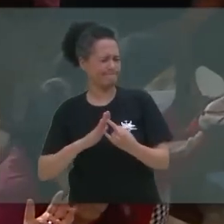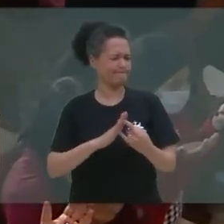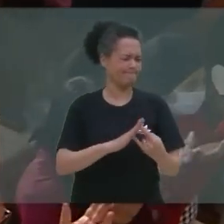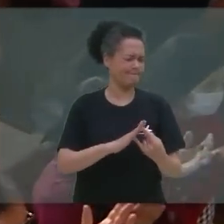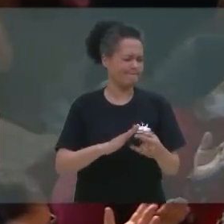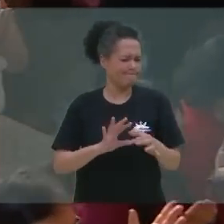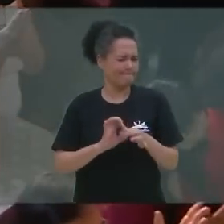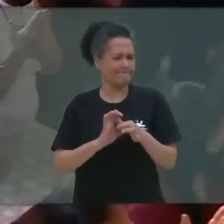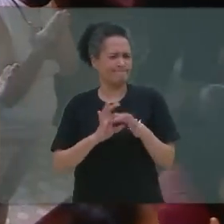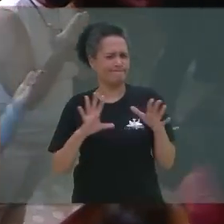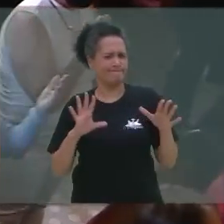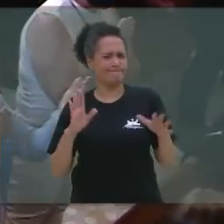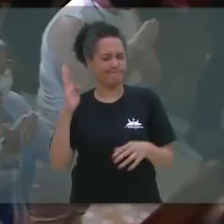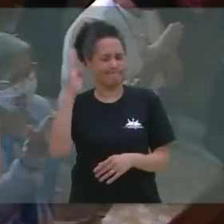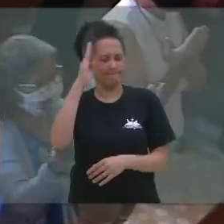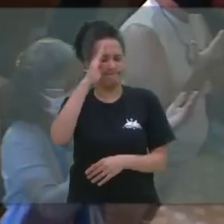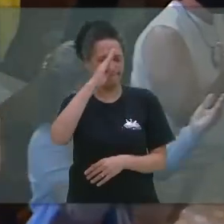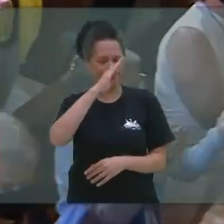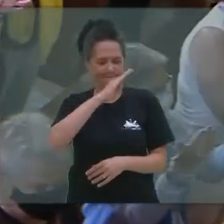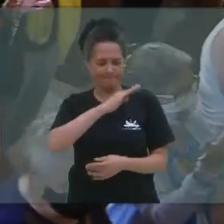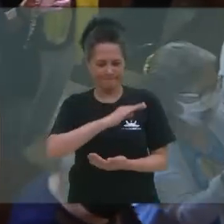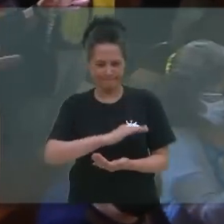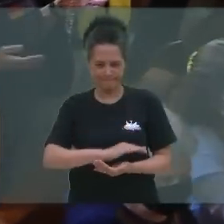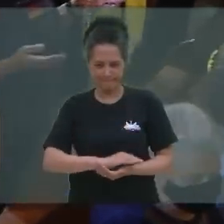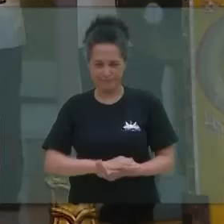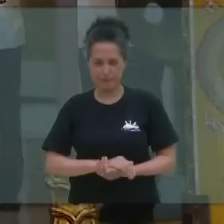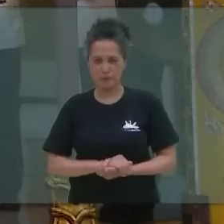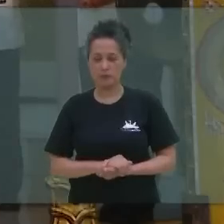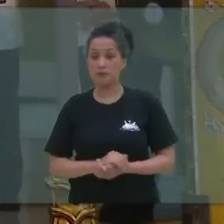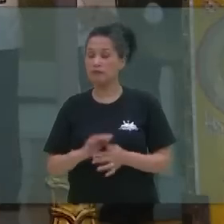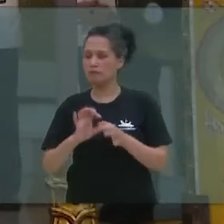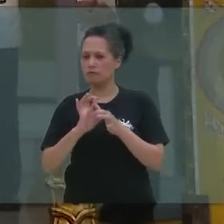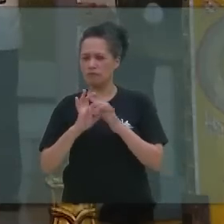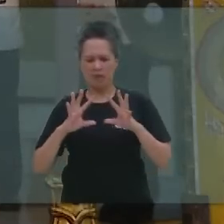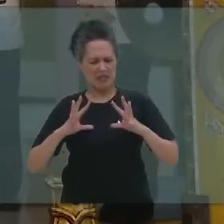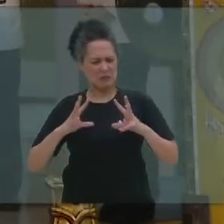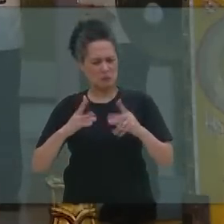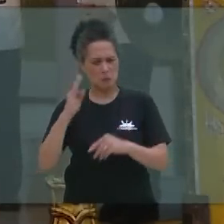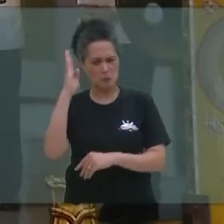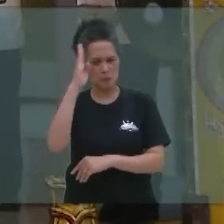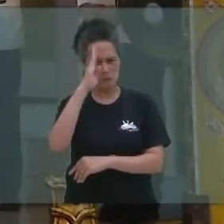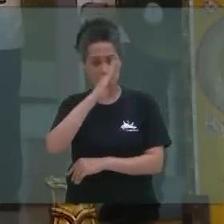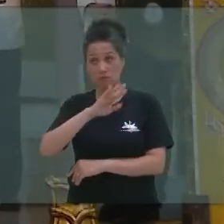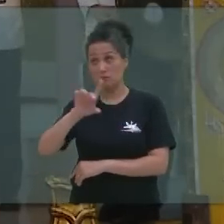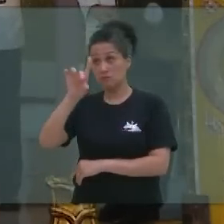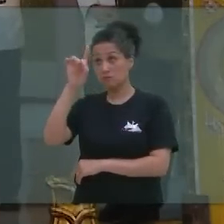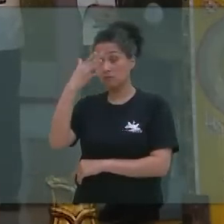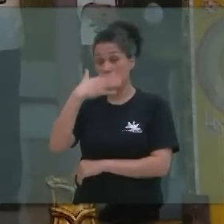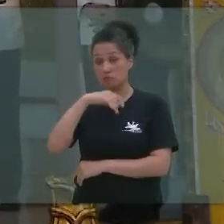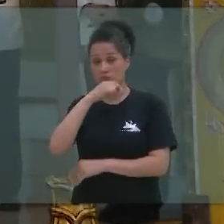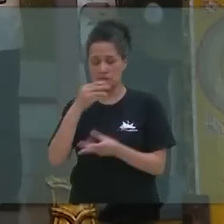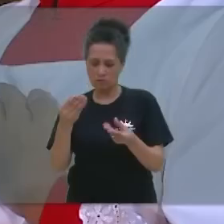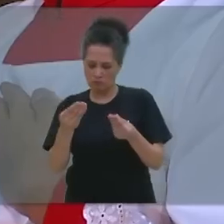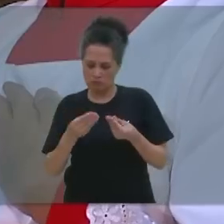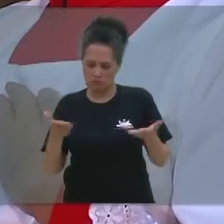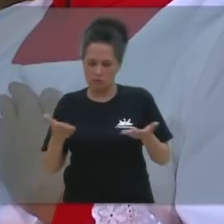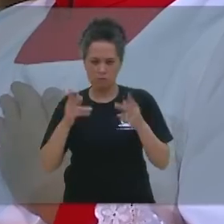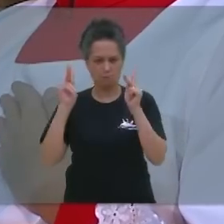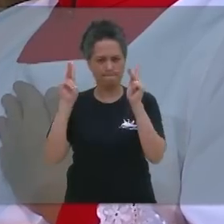em tentação, mas livrai-nos do mal. Livrai-nos de todos os males, Pai, dai-nos hoje a vossa